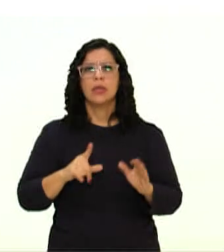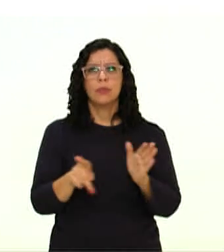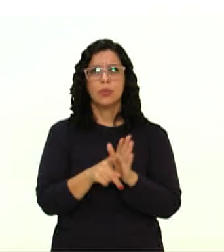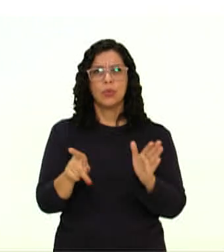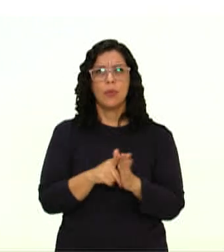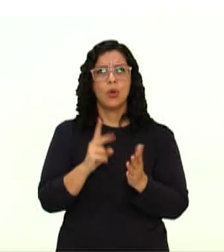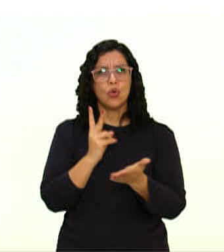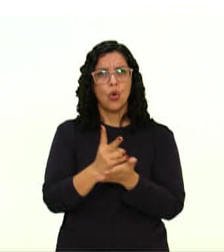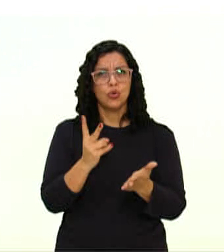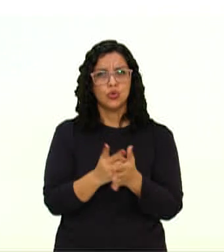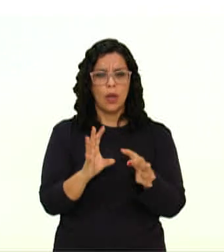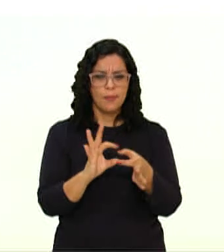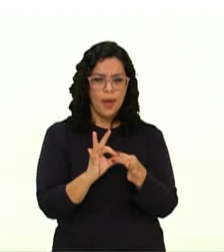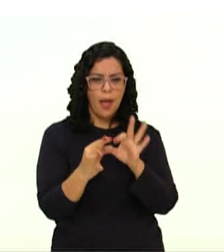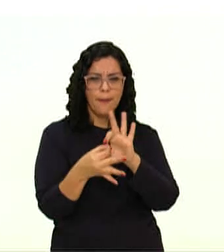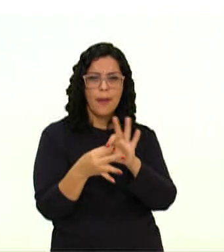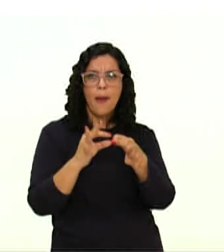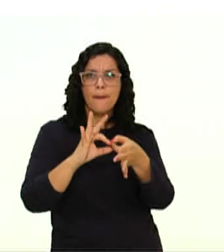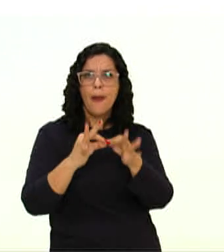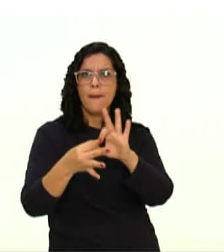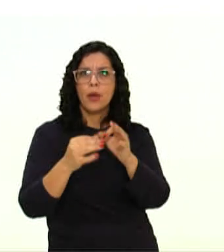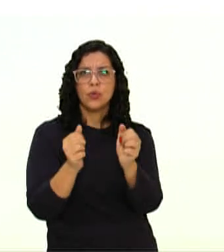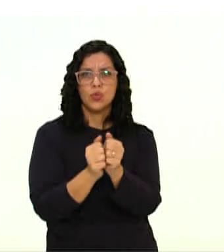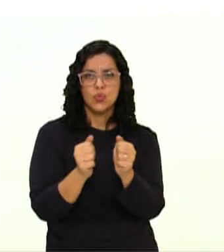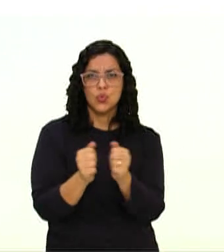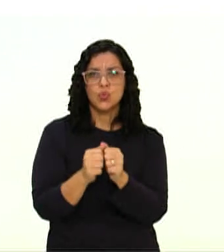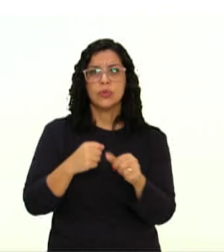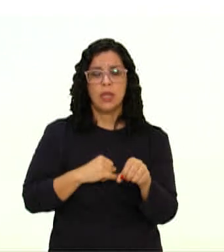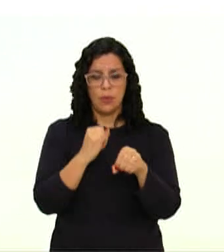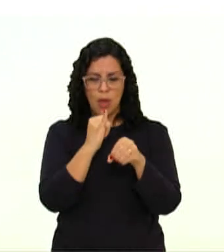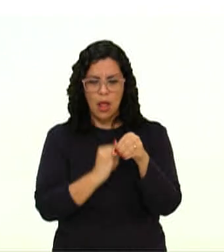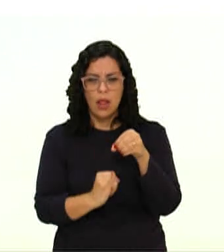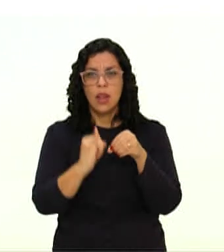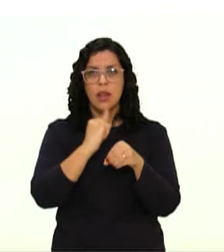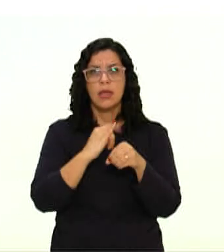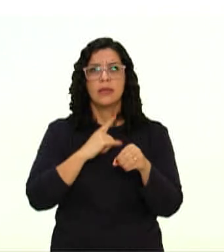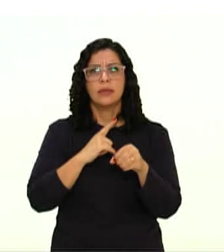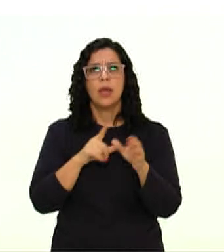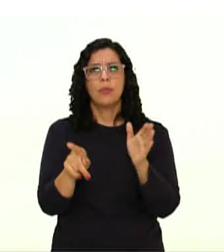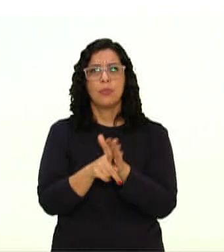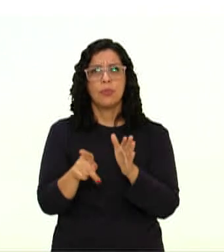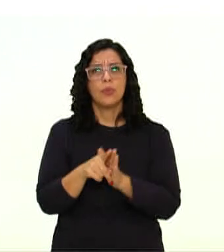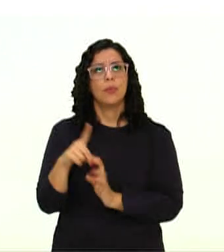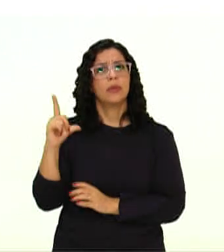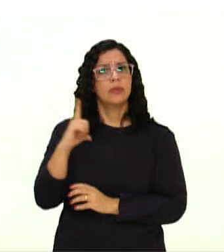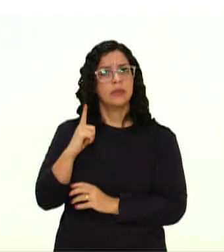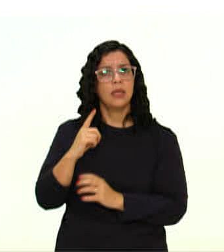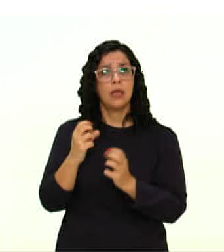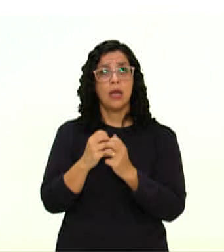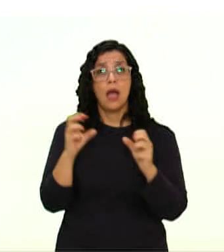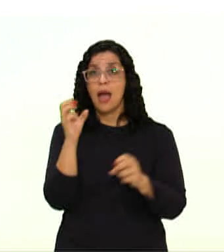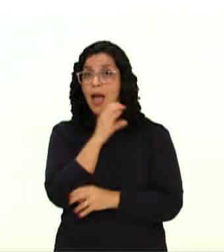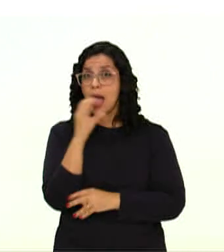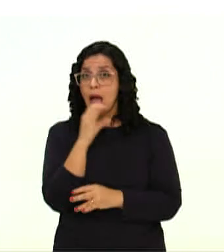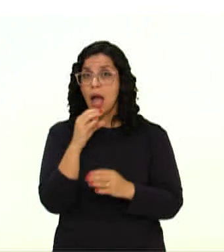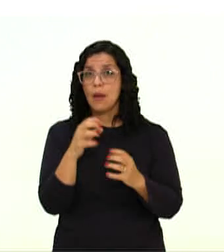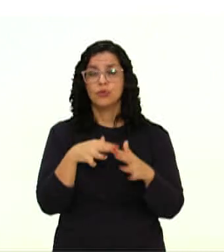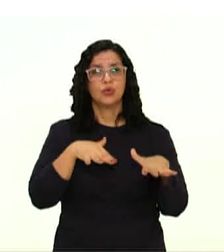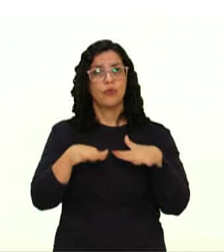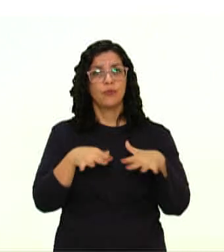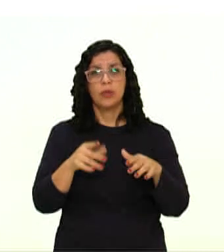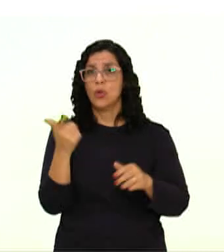em continuidade umas com as outras, sendo que a adesão entre elas, feita pelos discos intercalares, apresentam contrações rápidas